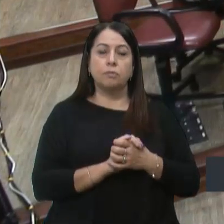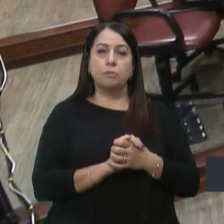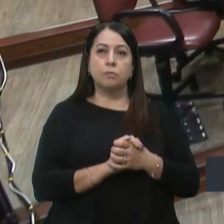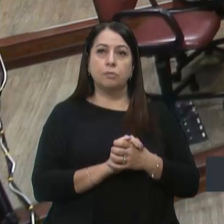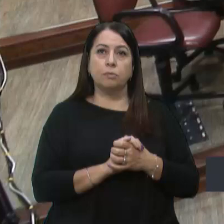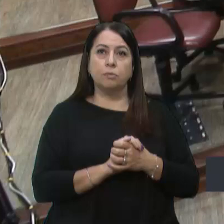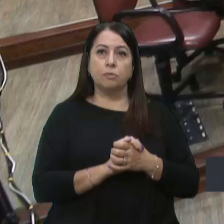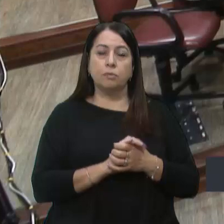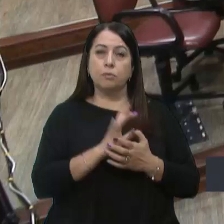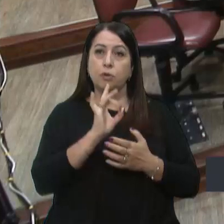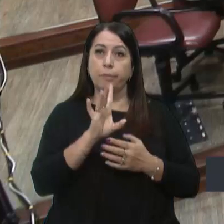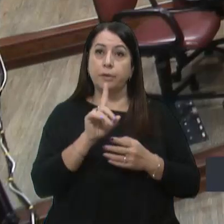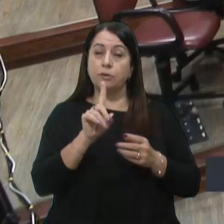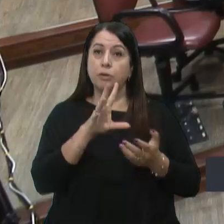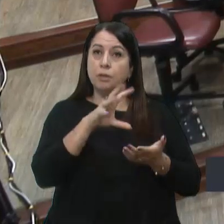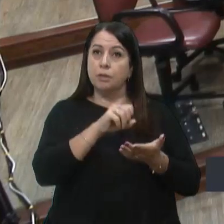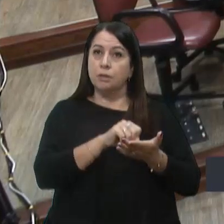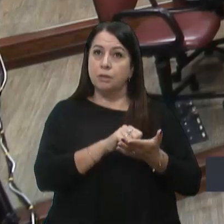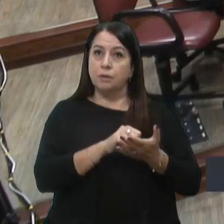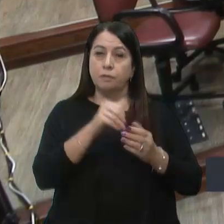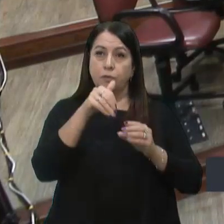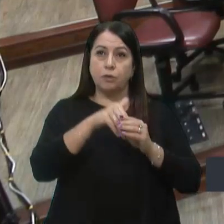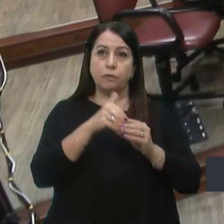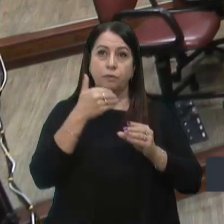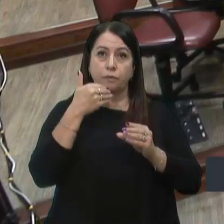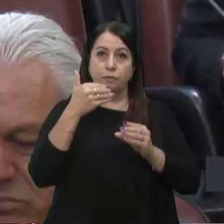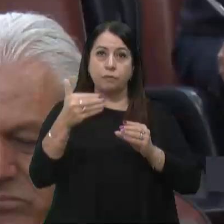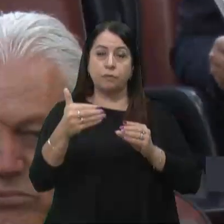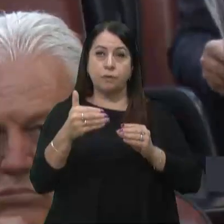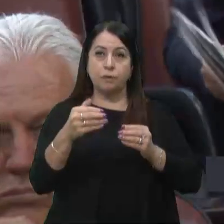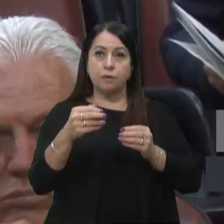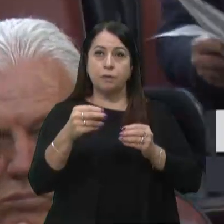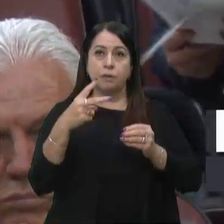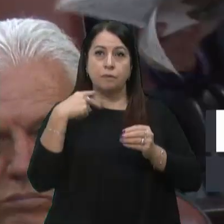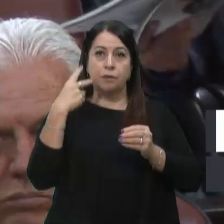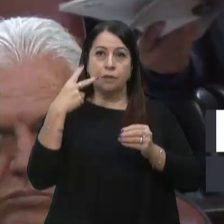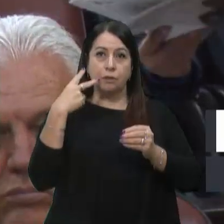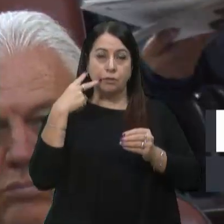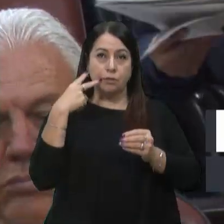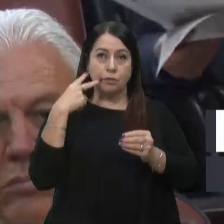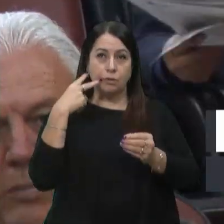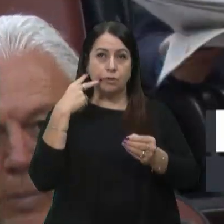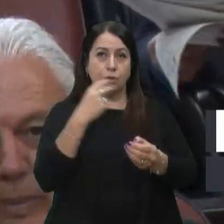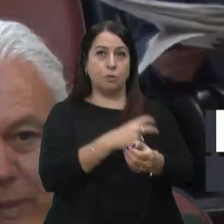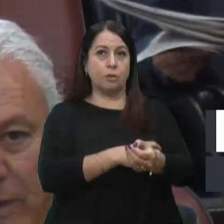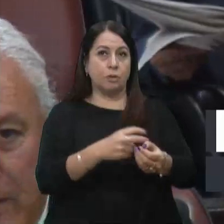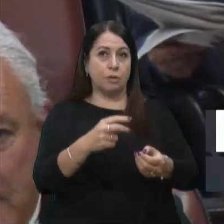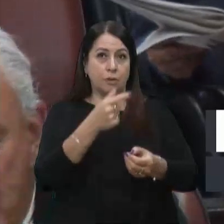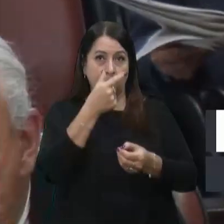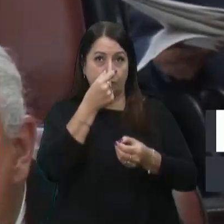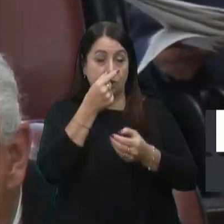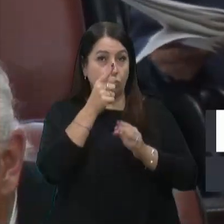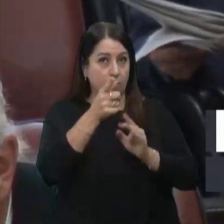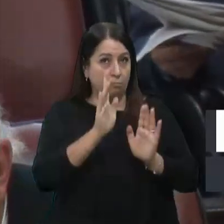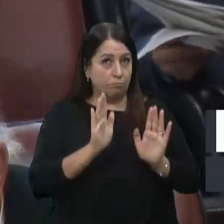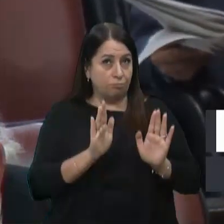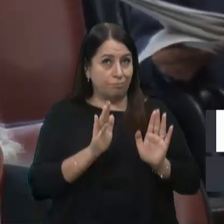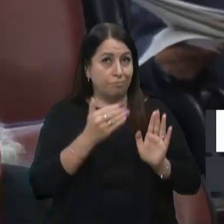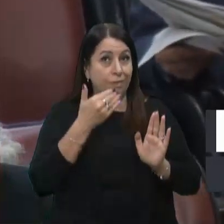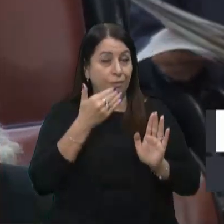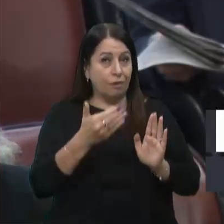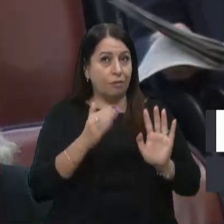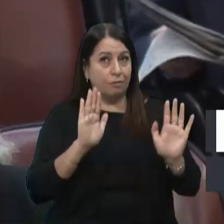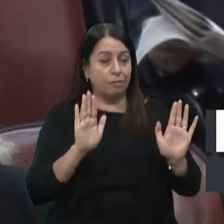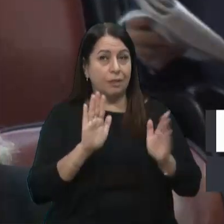mas só para deixar registrado aqui que o senhor voltou a favor da cassação do vereador fantinel é o senhor voltou a favor então